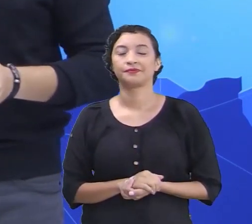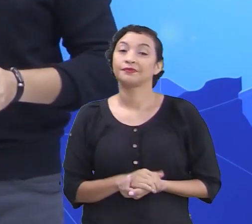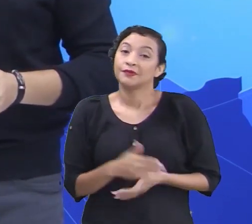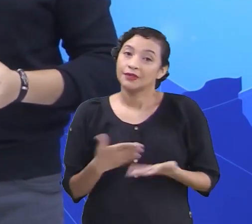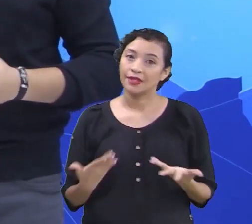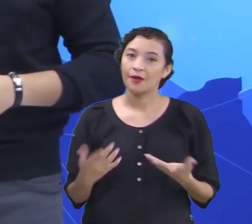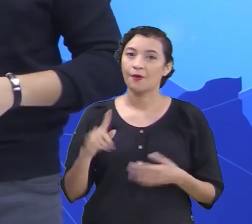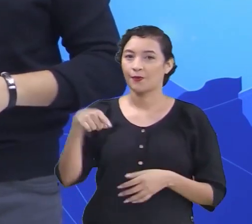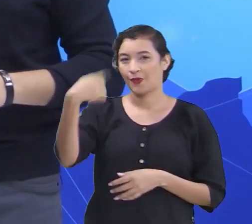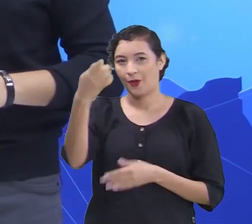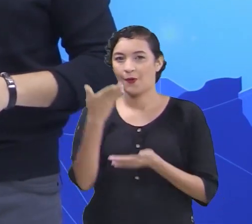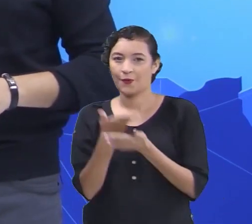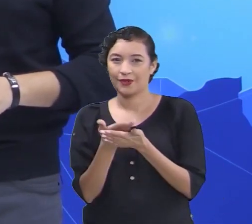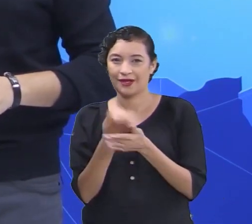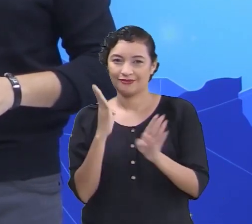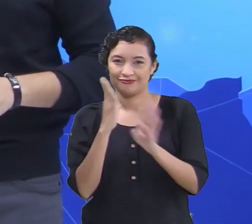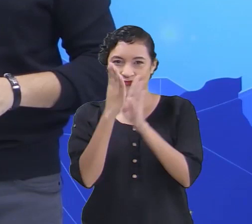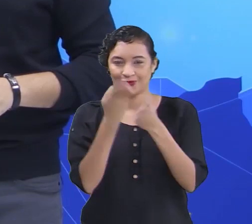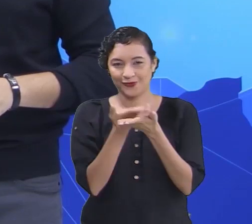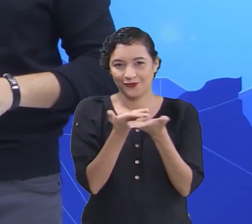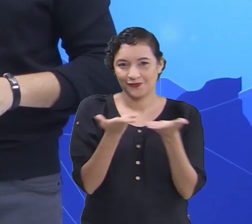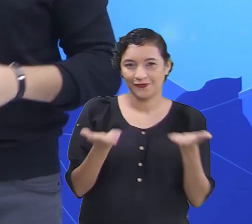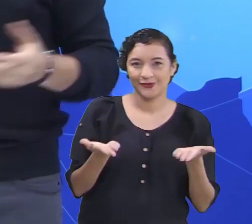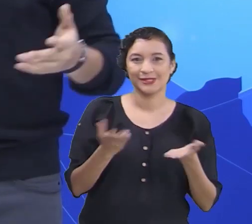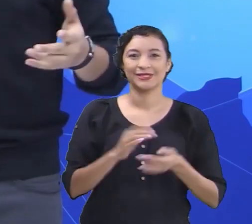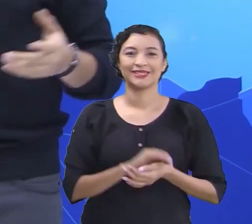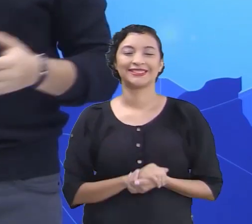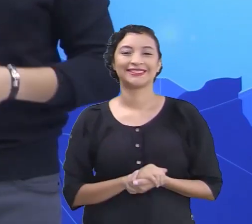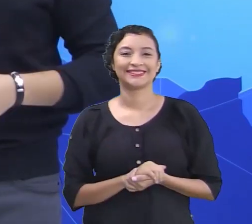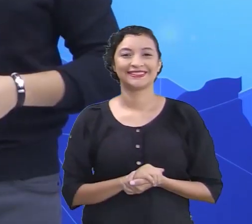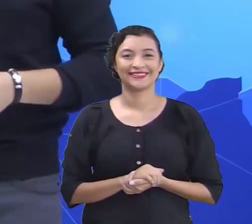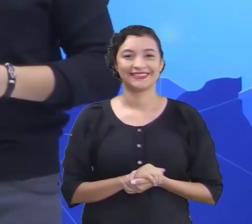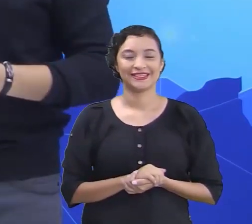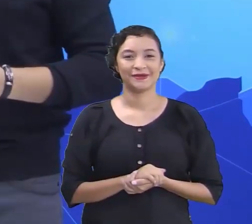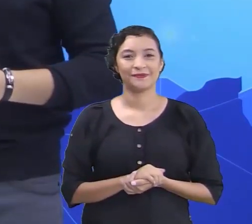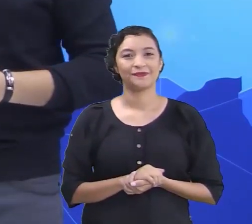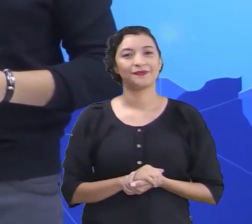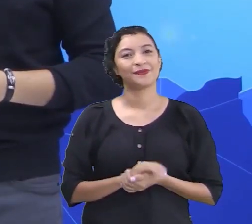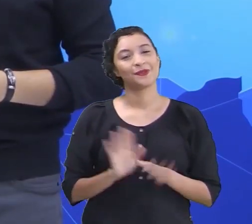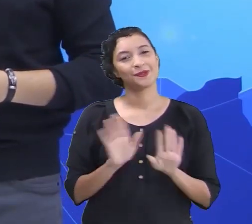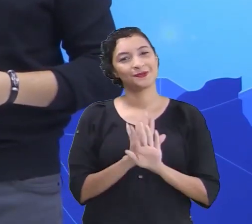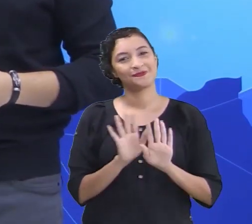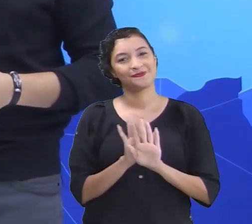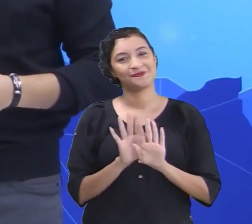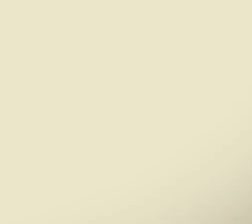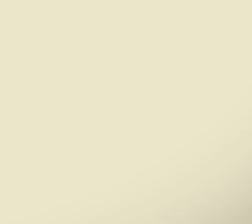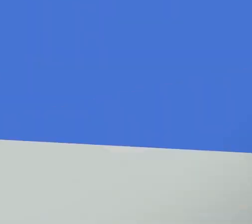aí, vejo vocês na próxima semana, ok? Na próxima aula. No mais, a gente vai se falando.